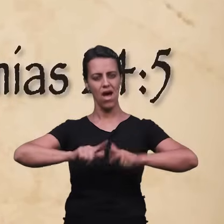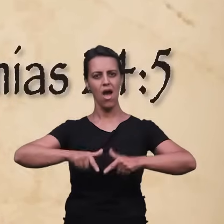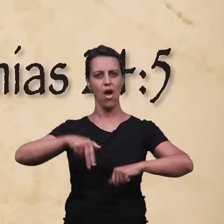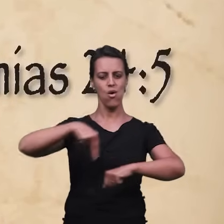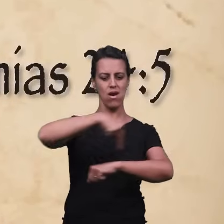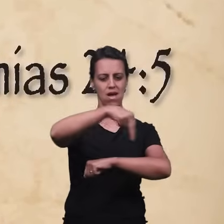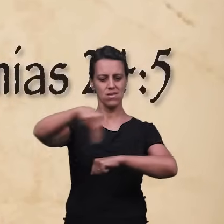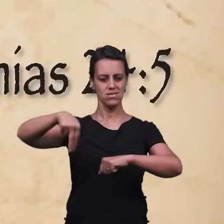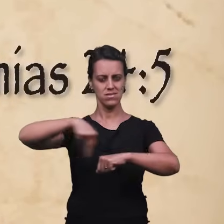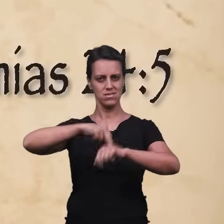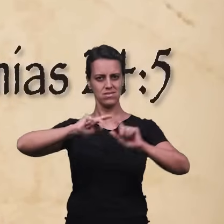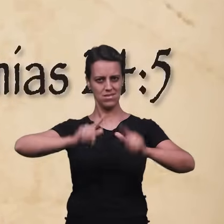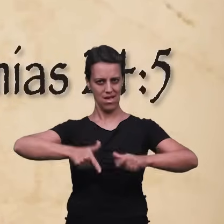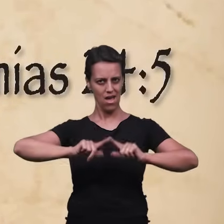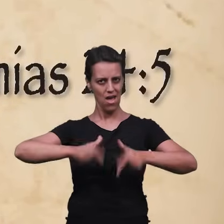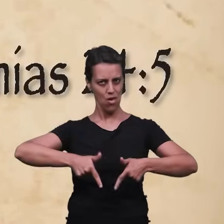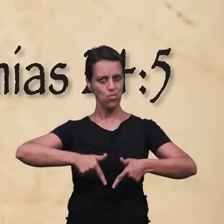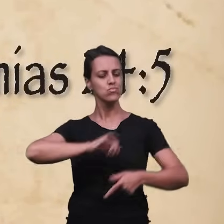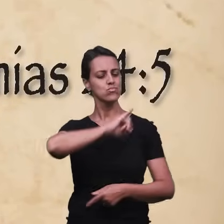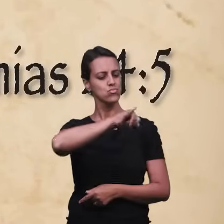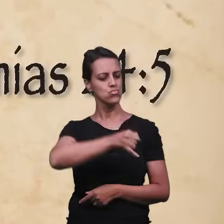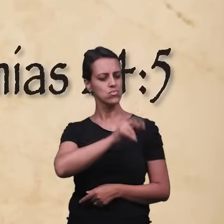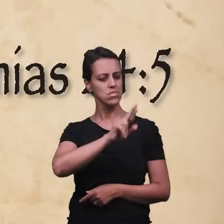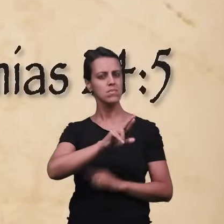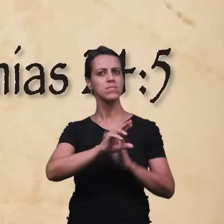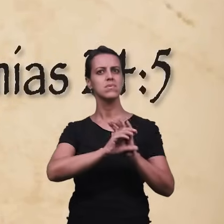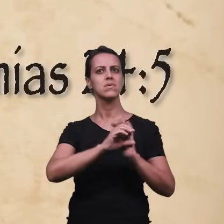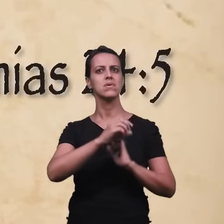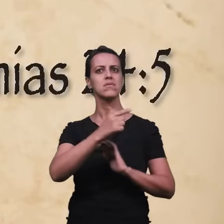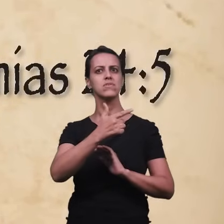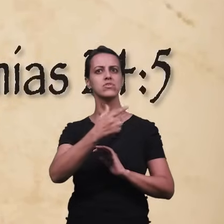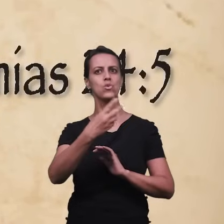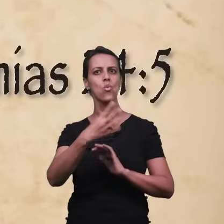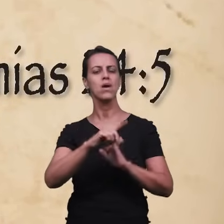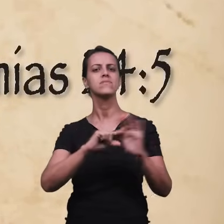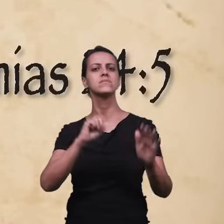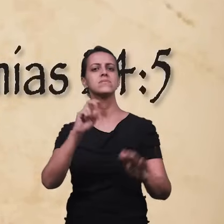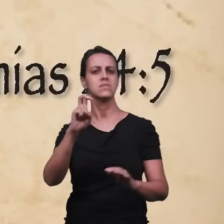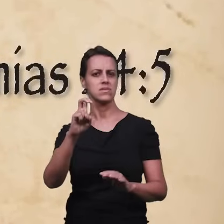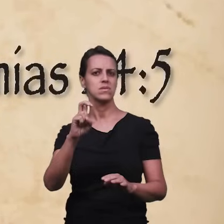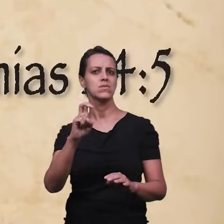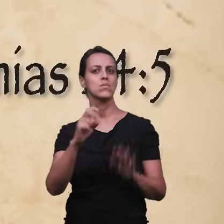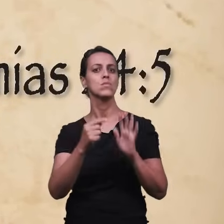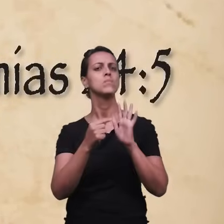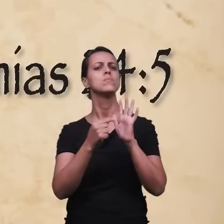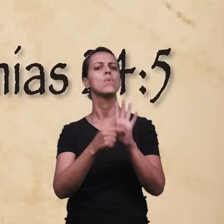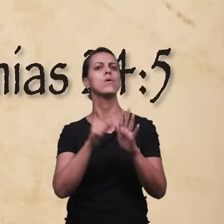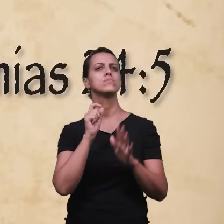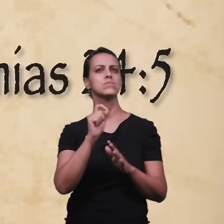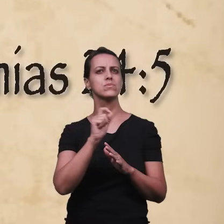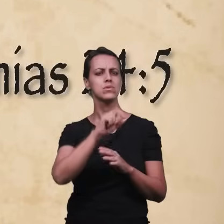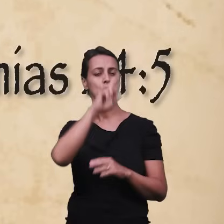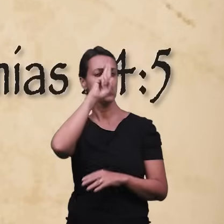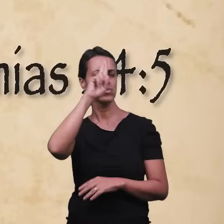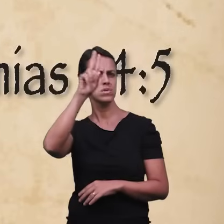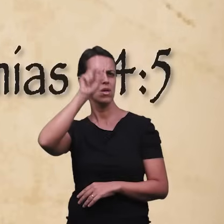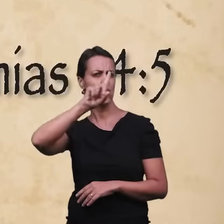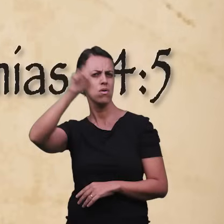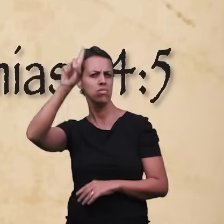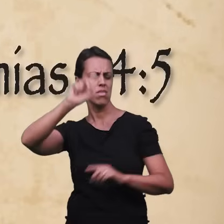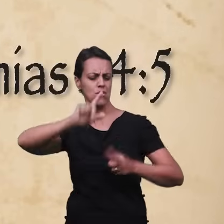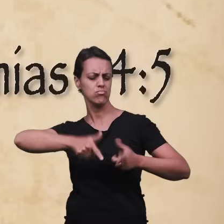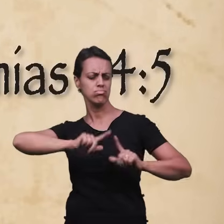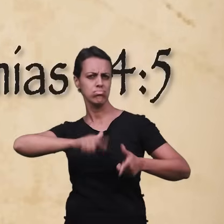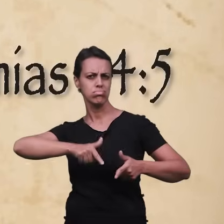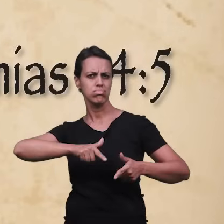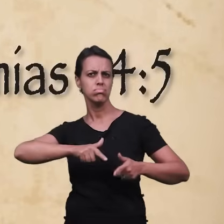está em Jeremias 24, 5 e 6. Assim diz o Senhor, o Deus de Israel: